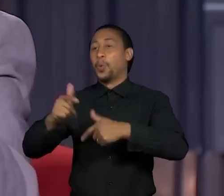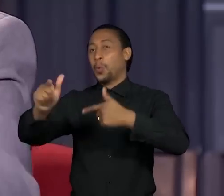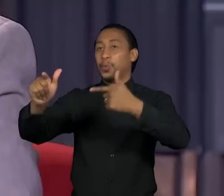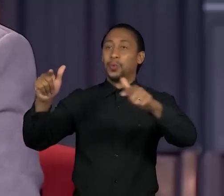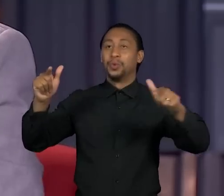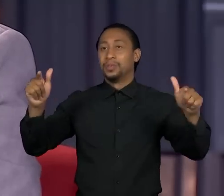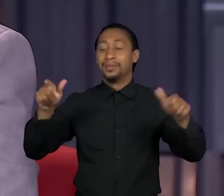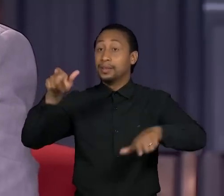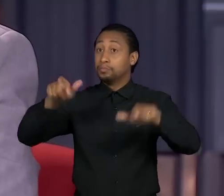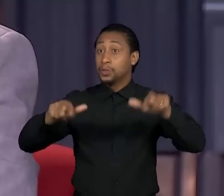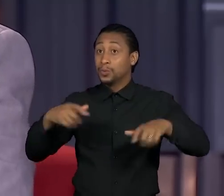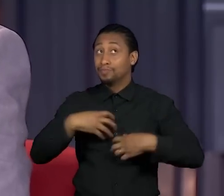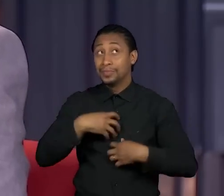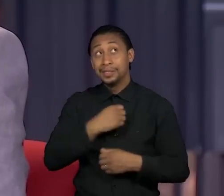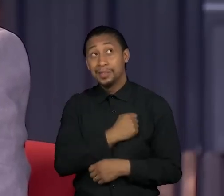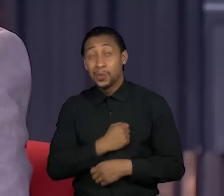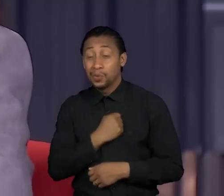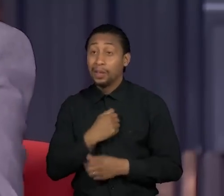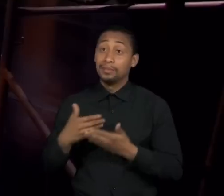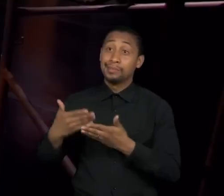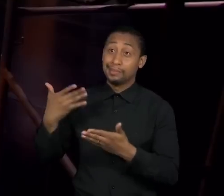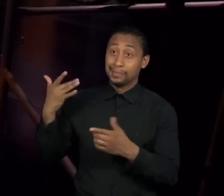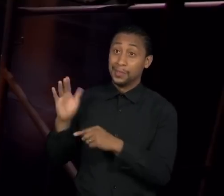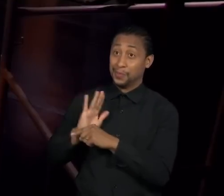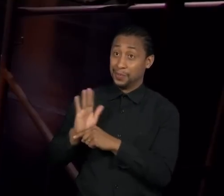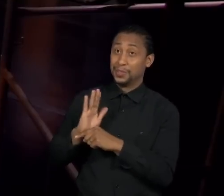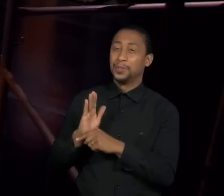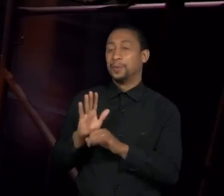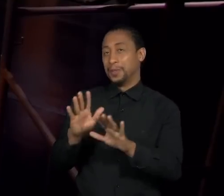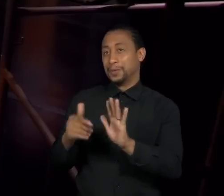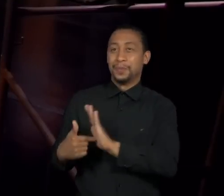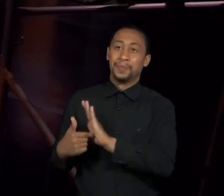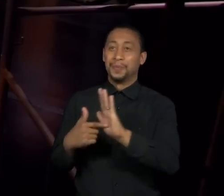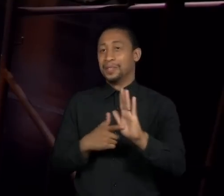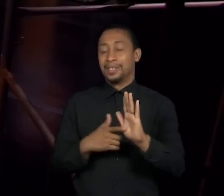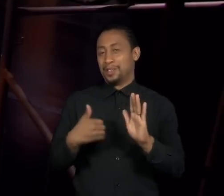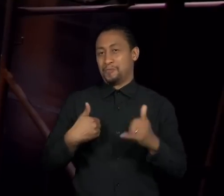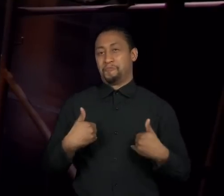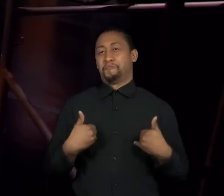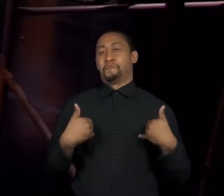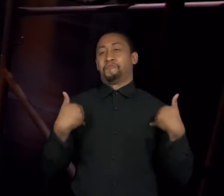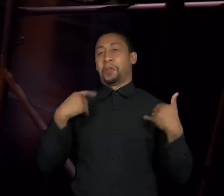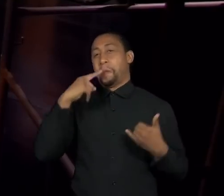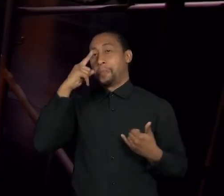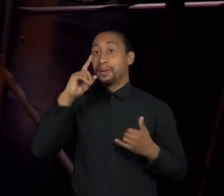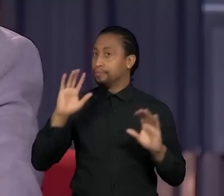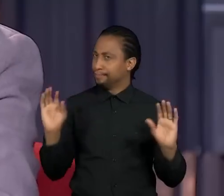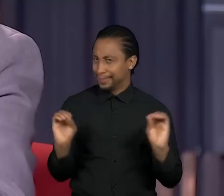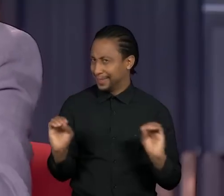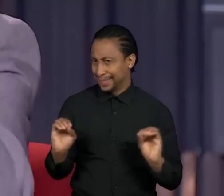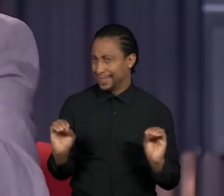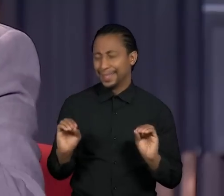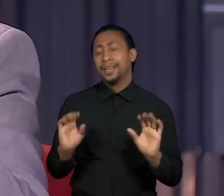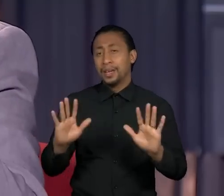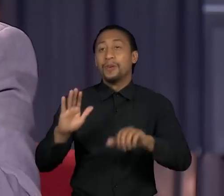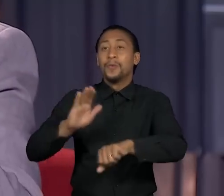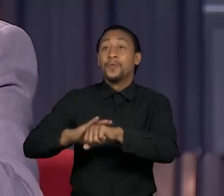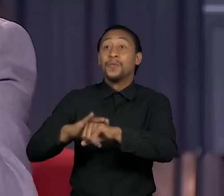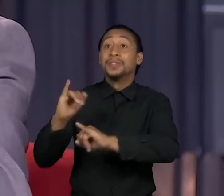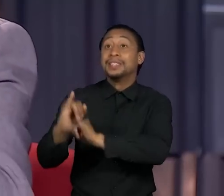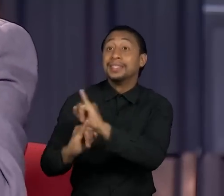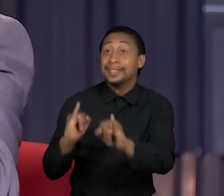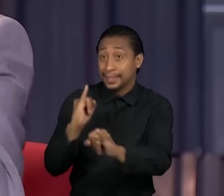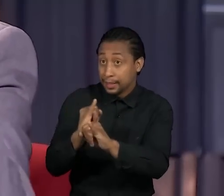galera fica com saudade de alguns conteúdos que eu faço, É. e isso entra nessa questão de eu não ter vaidade com minhas obras. Eu produzo uma coisa na